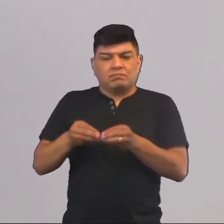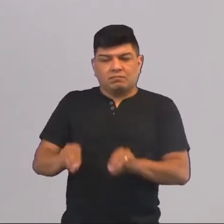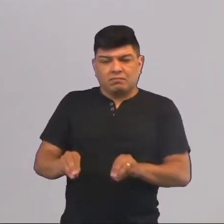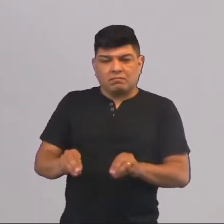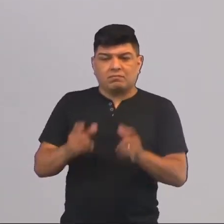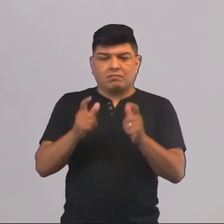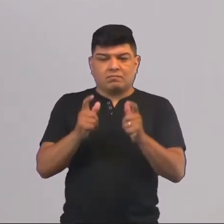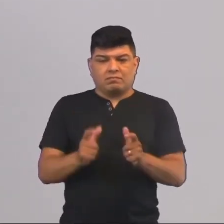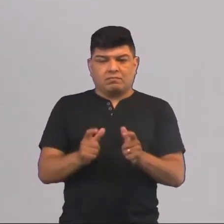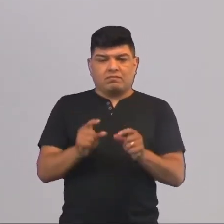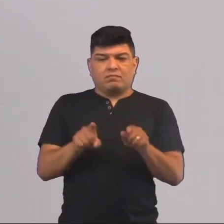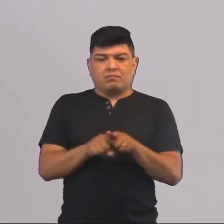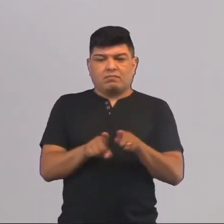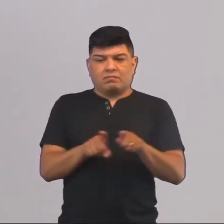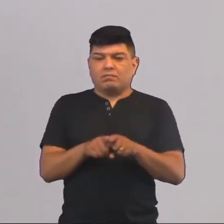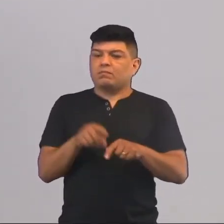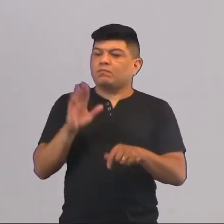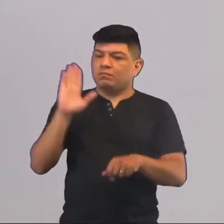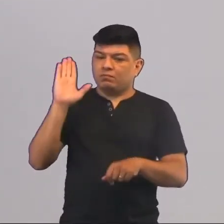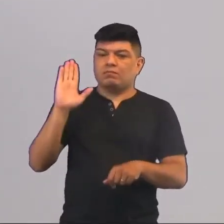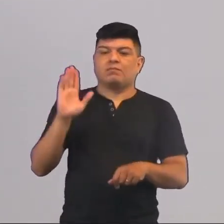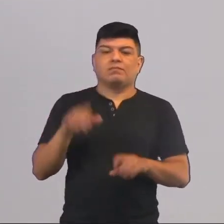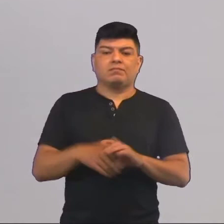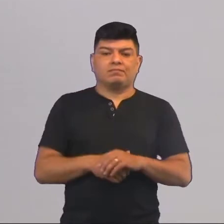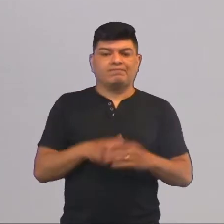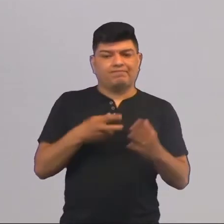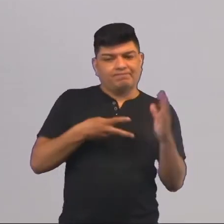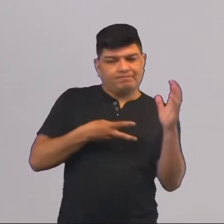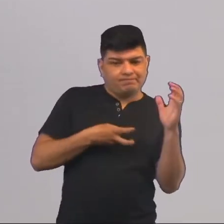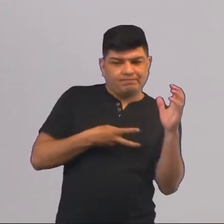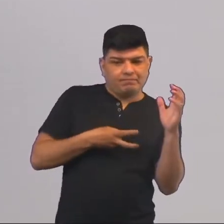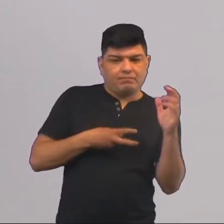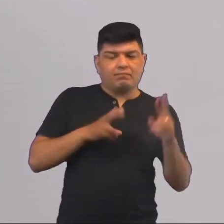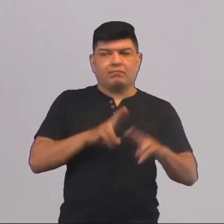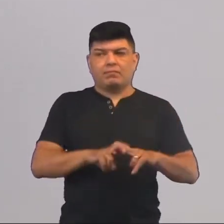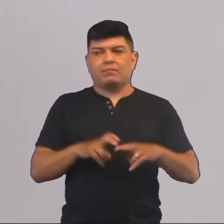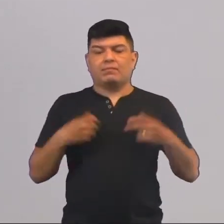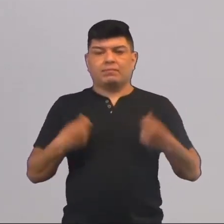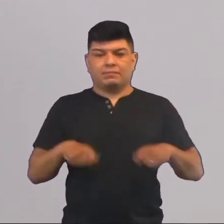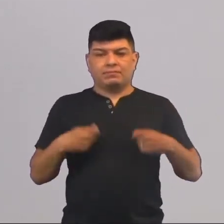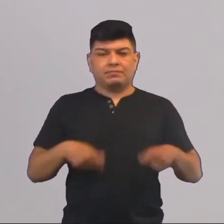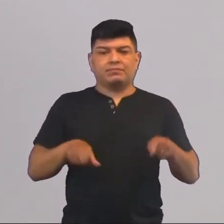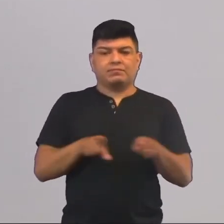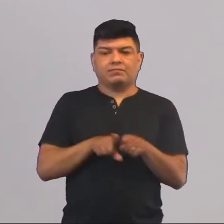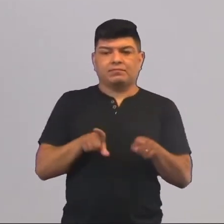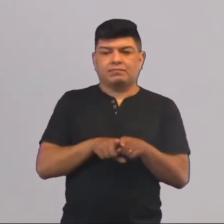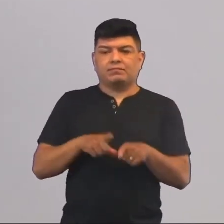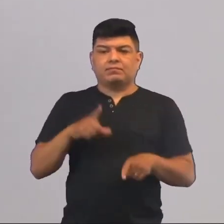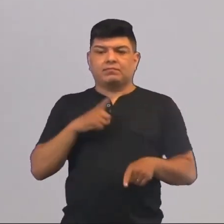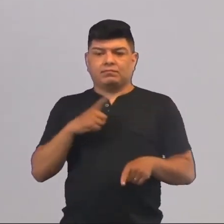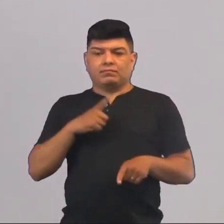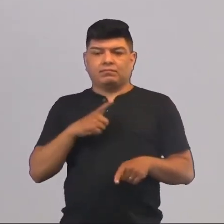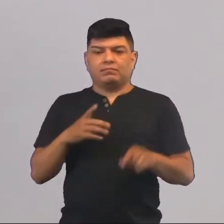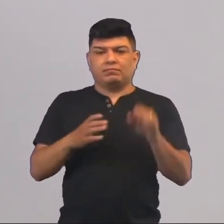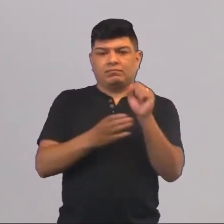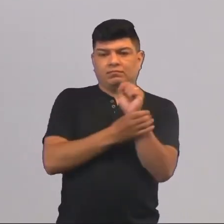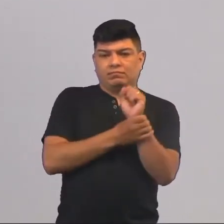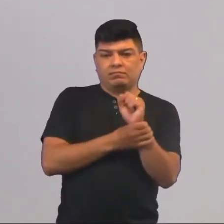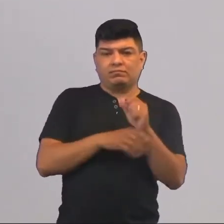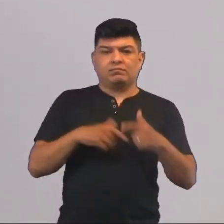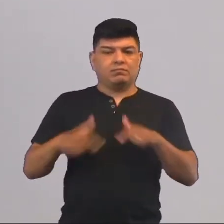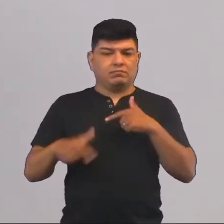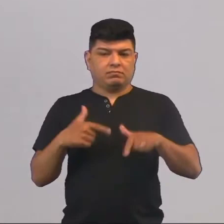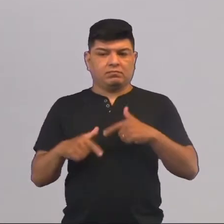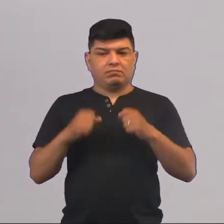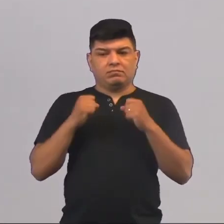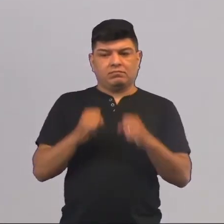consequentemente o ambiente vai acabar sendo cada vez mais explorado. Então é necessário também que eles tenham um asseguramento para que seu